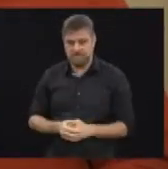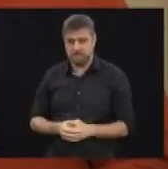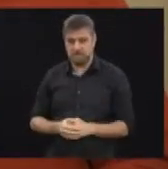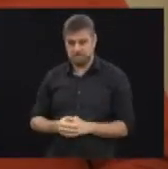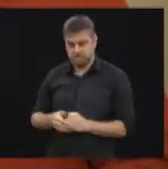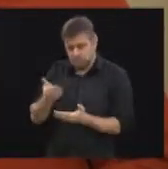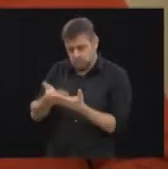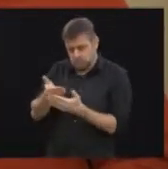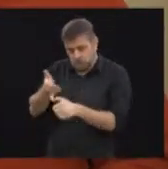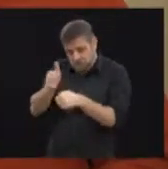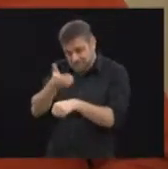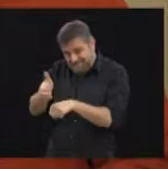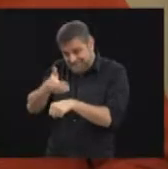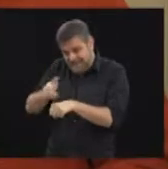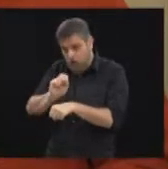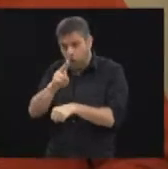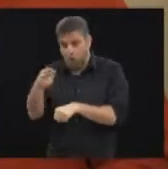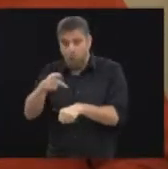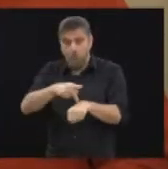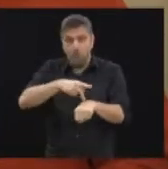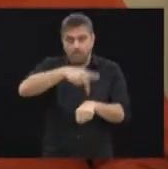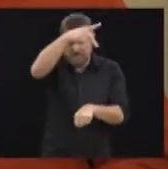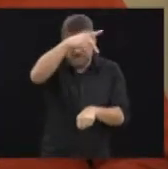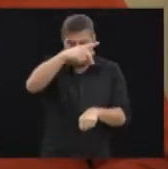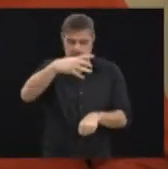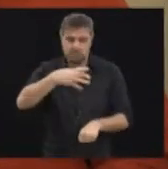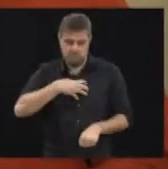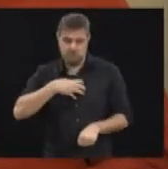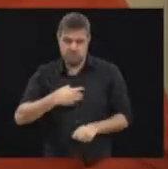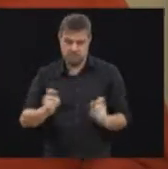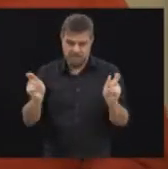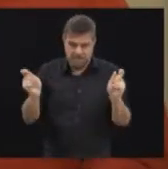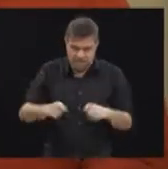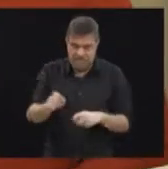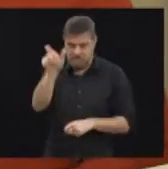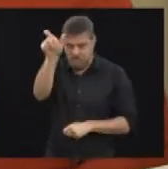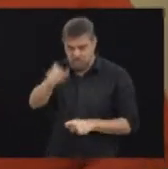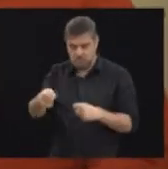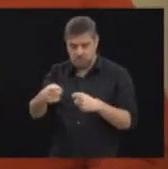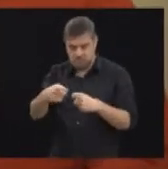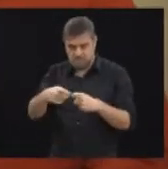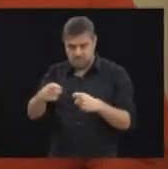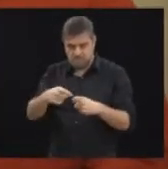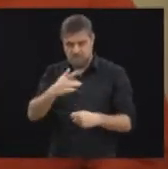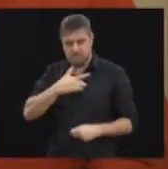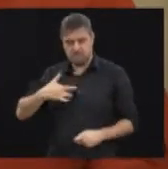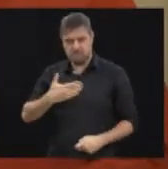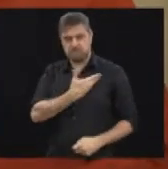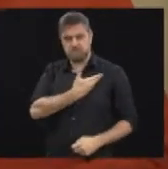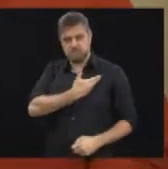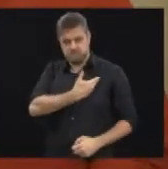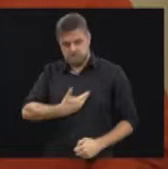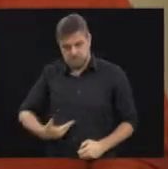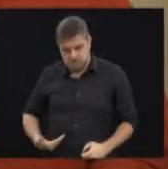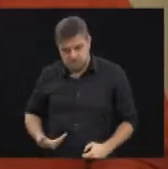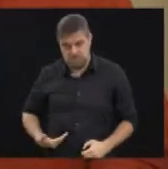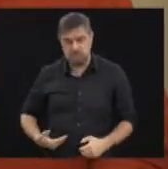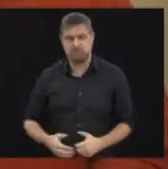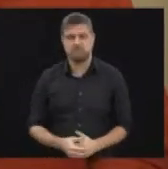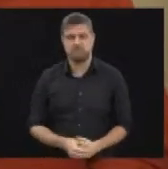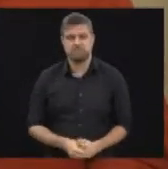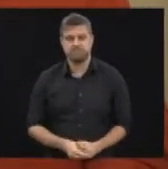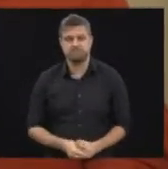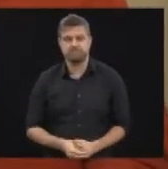se inicia a residência ou a especialização, né? São 2 formas que são possíveis de